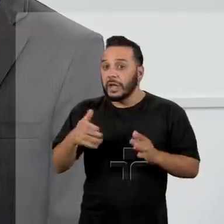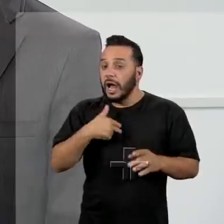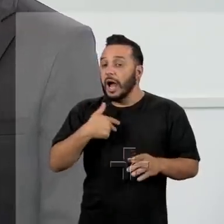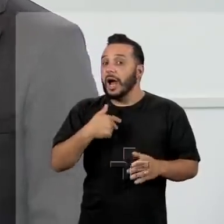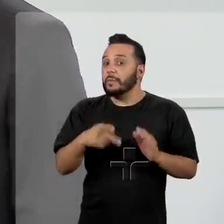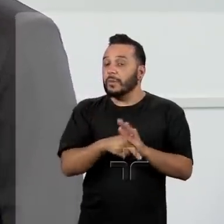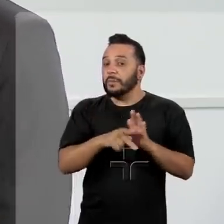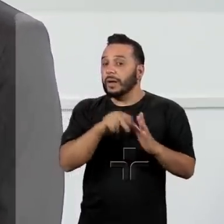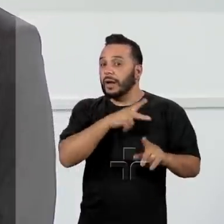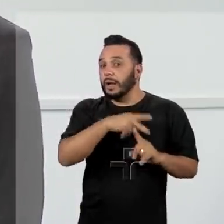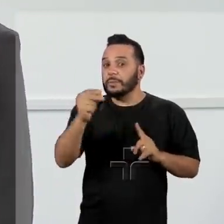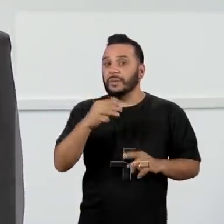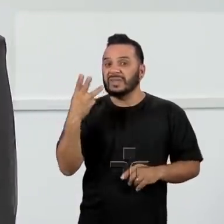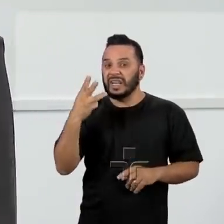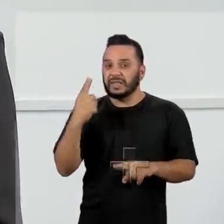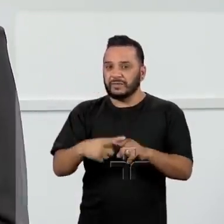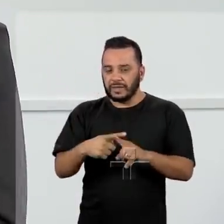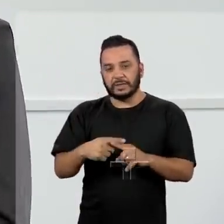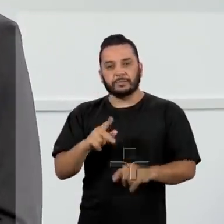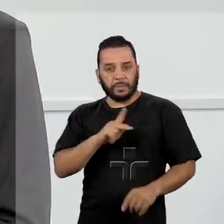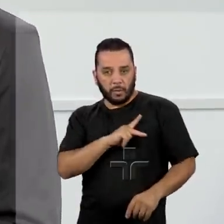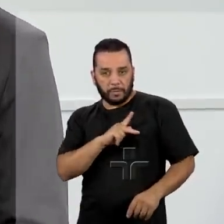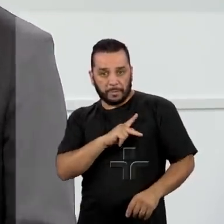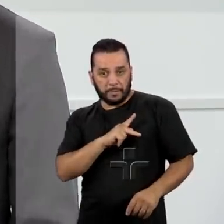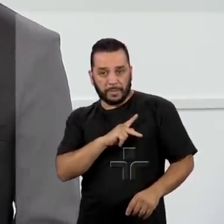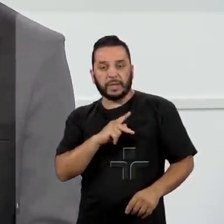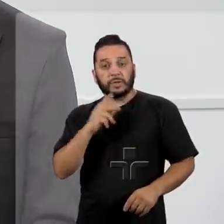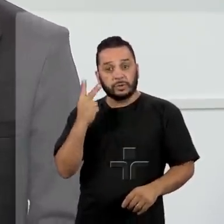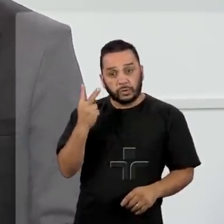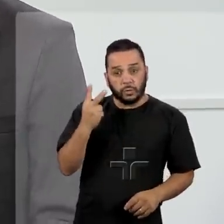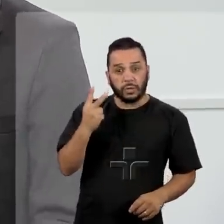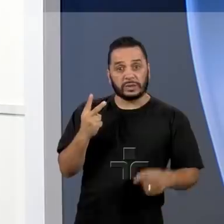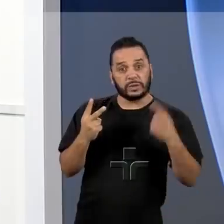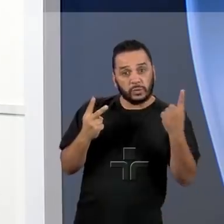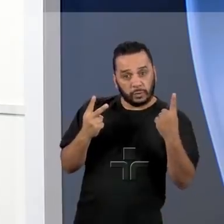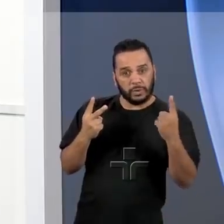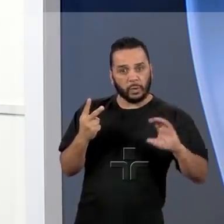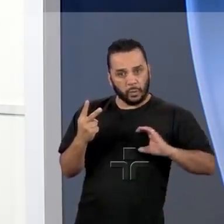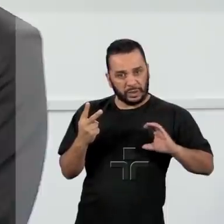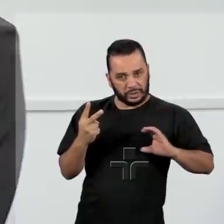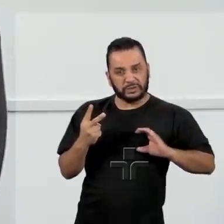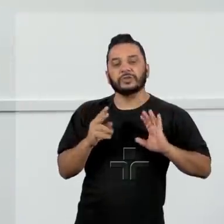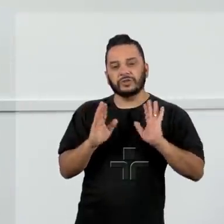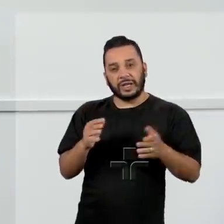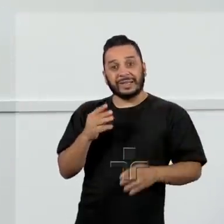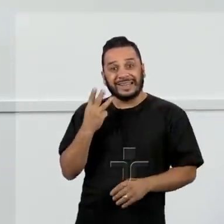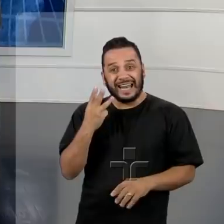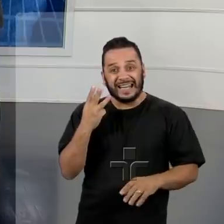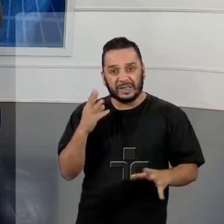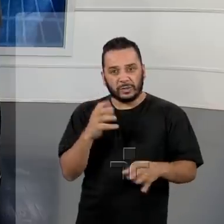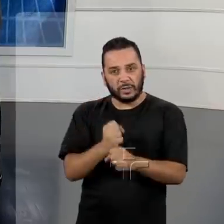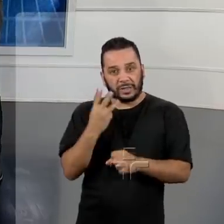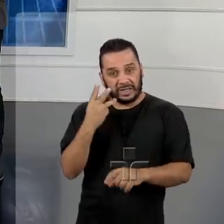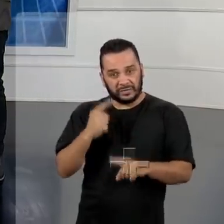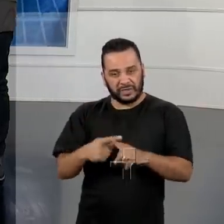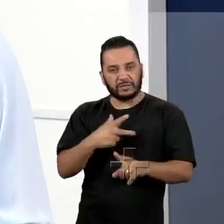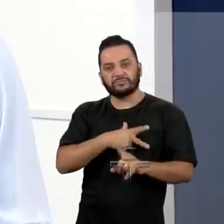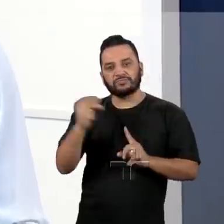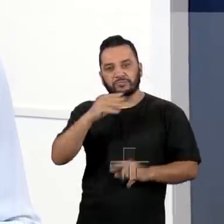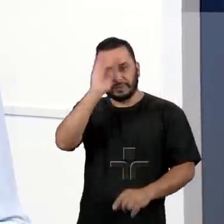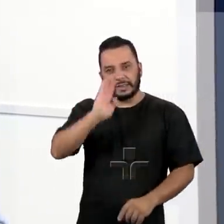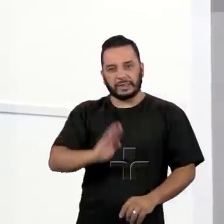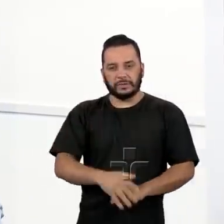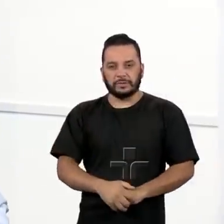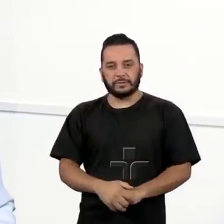3 vezes, 2 vezes com o Palmeiras e 1 vez com o Corinthians. Estaremos no ar daqui um pouquinho. Recheado, então. Recheado. Estaremos juntos daqui a pouco. Bom jornal, bom